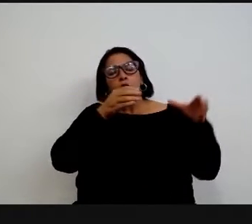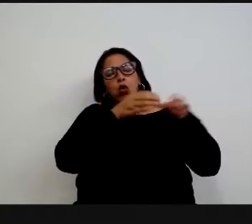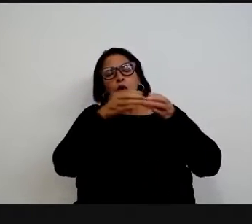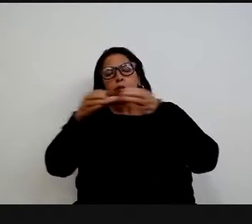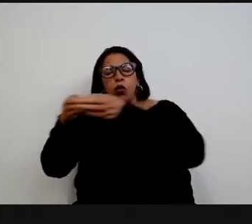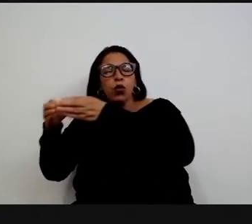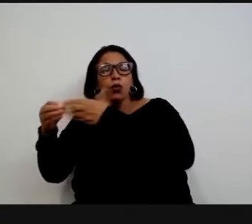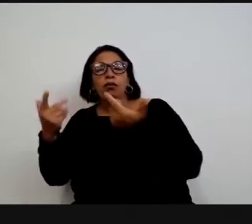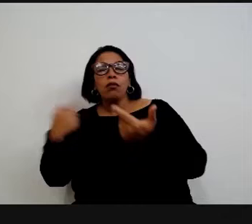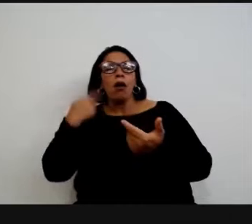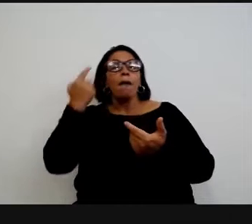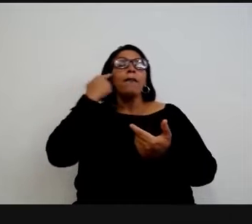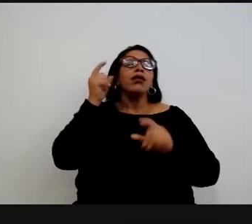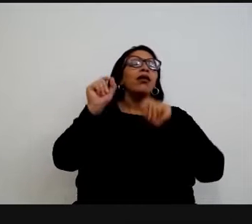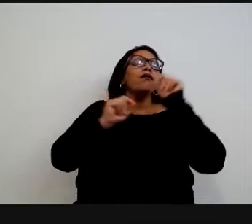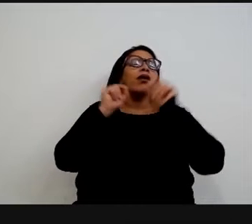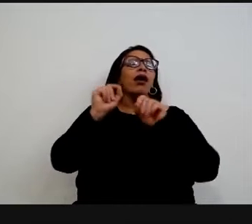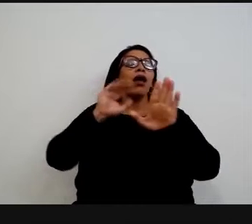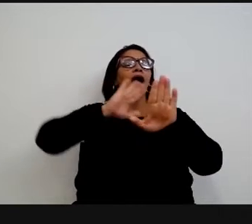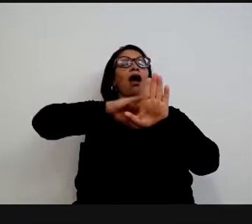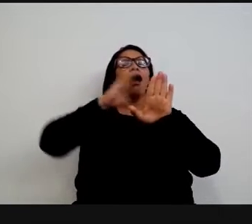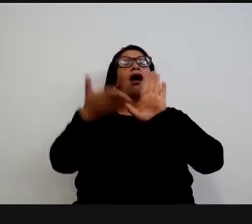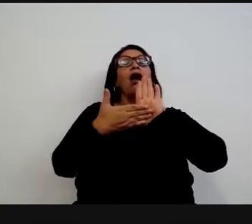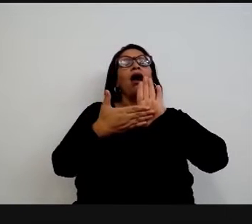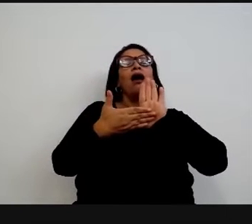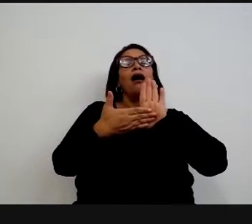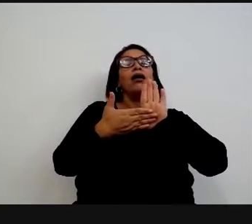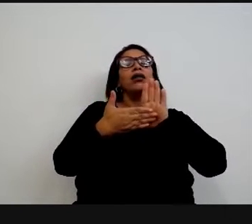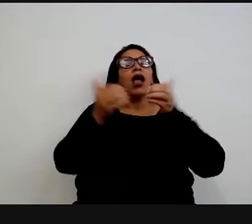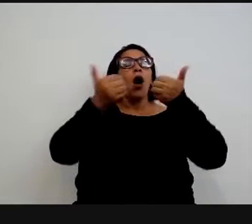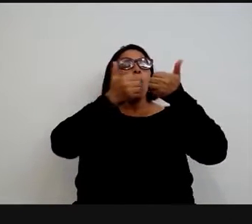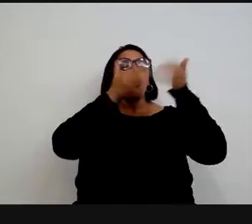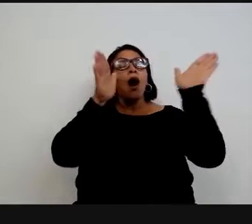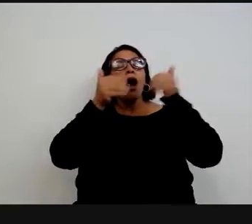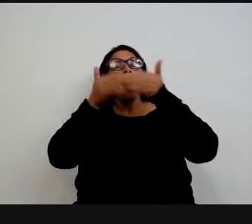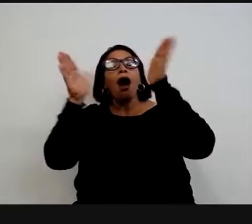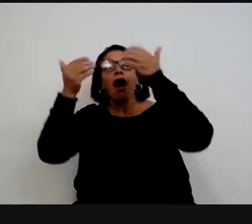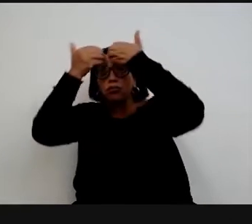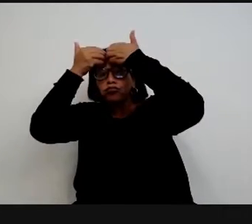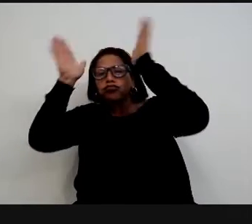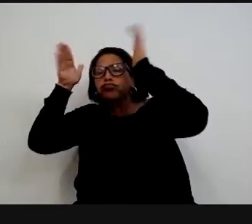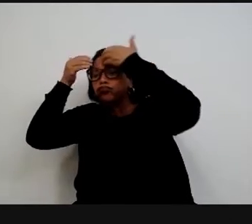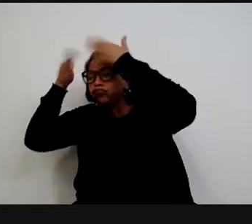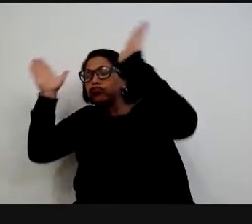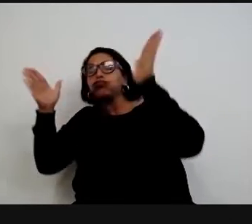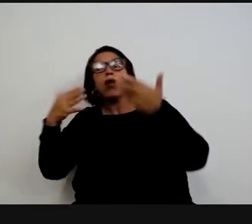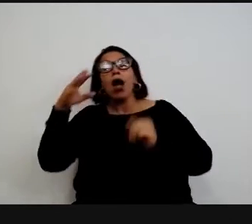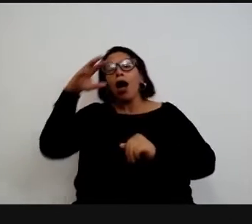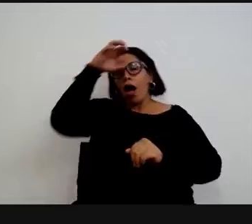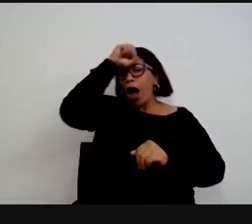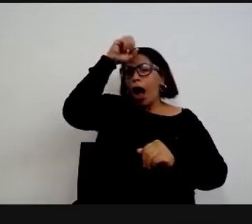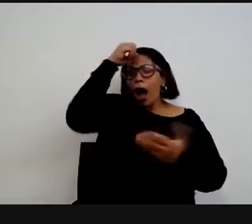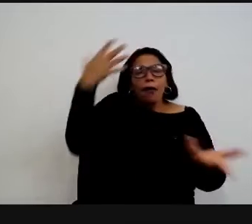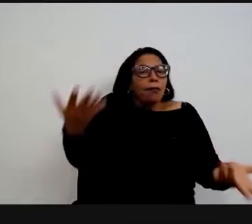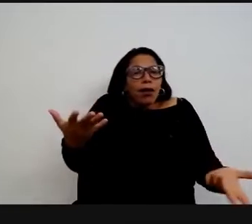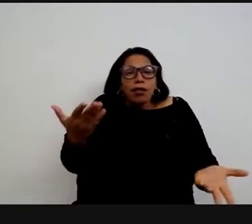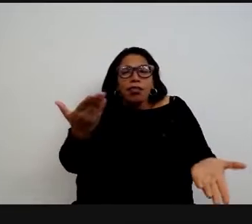equipes, como numa outra faceta também, como uma abertura das equipes para